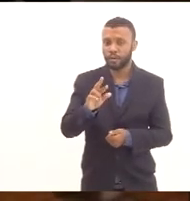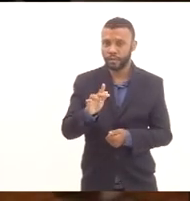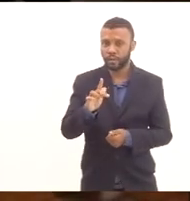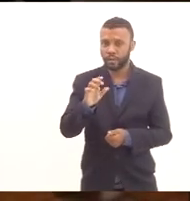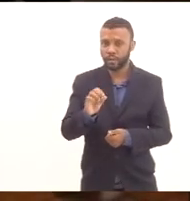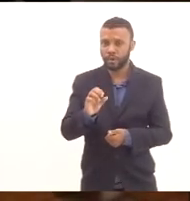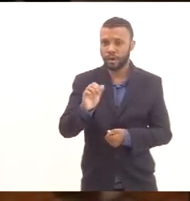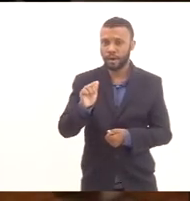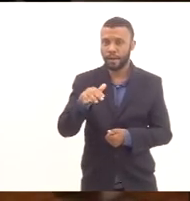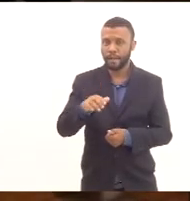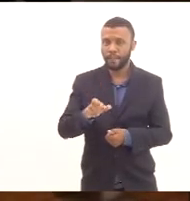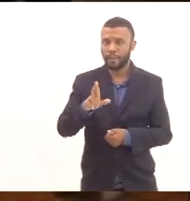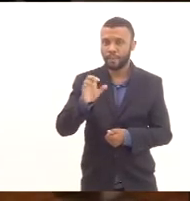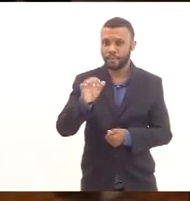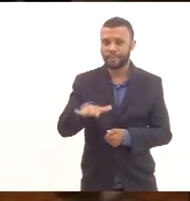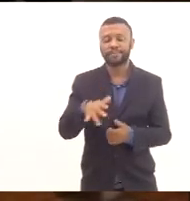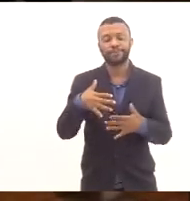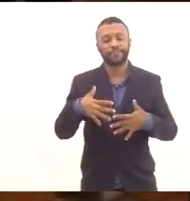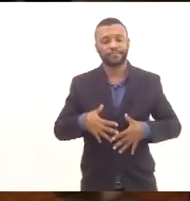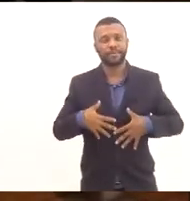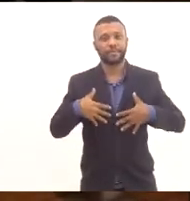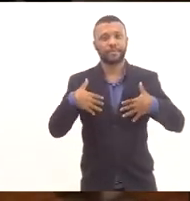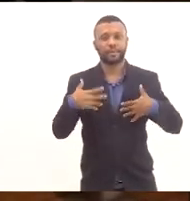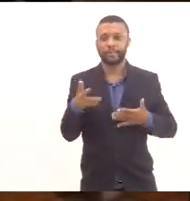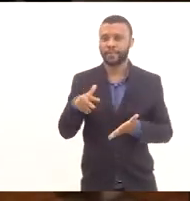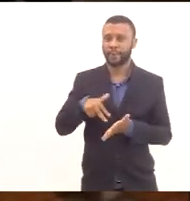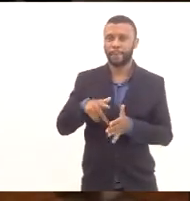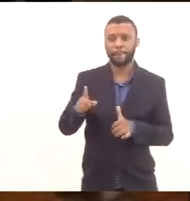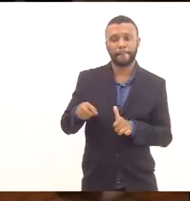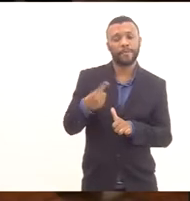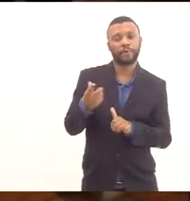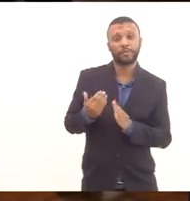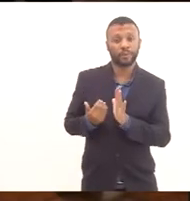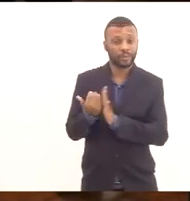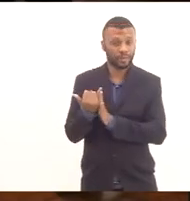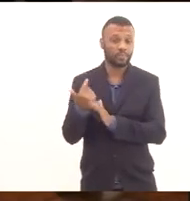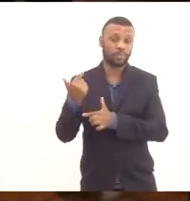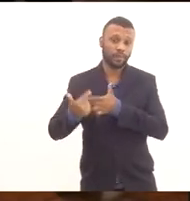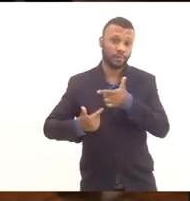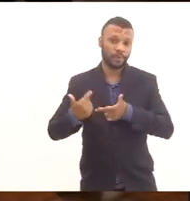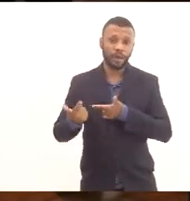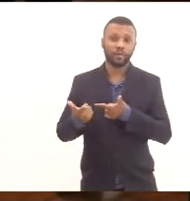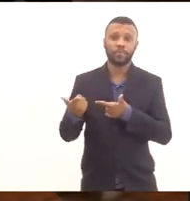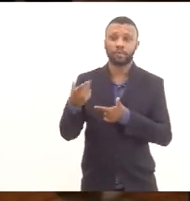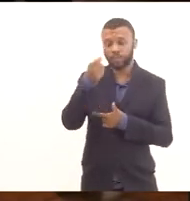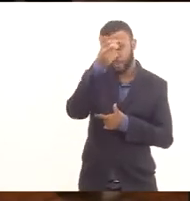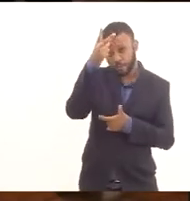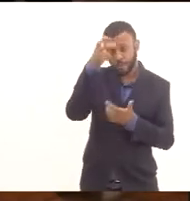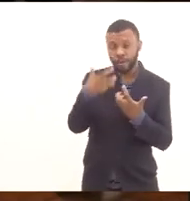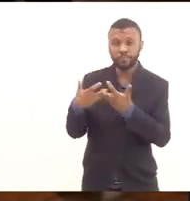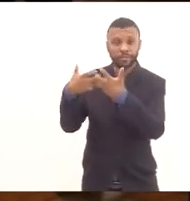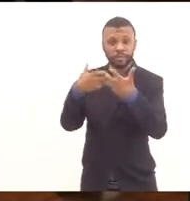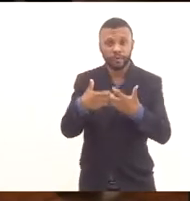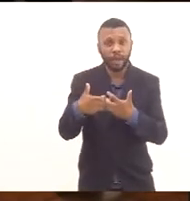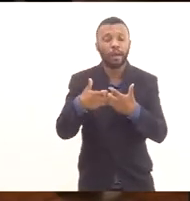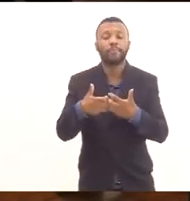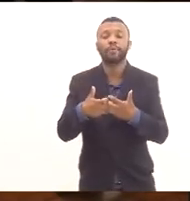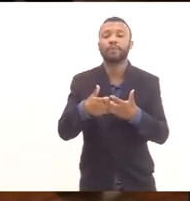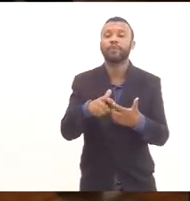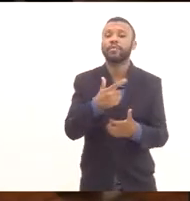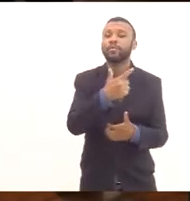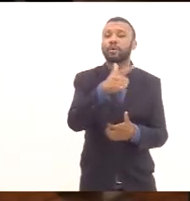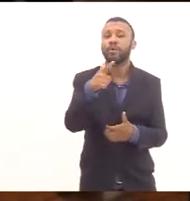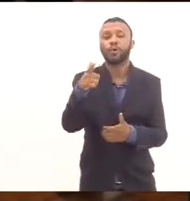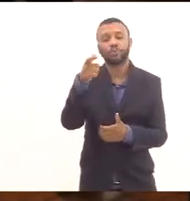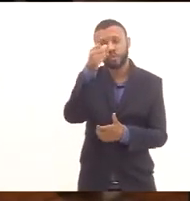é estou muito satisfeita está aqui pela primeira vez estou iniciando meu trabalho lá em Petrópolis em outros municípios e